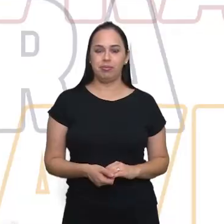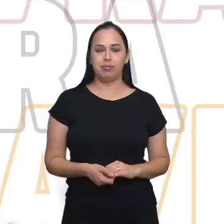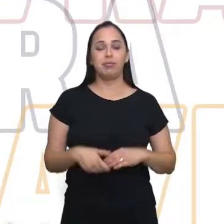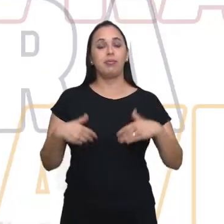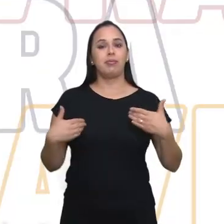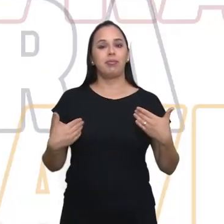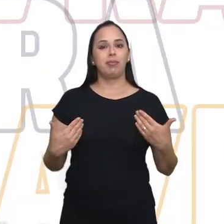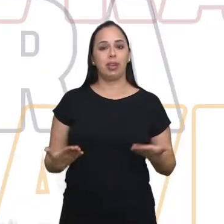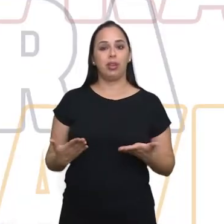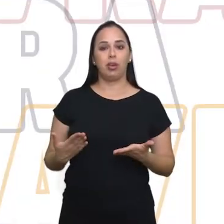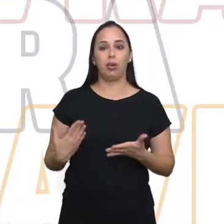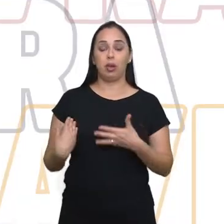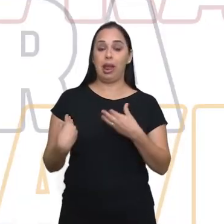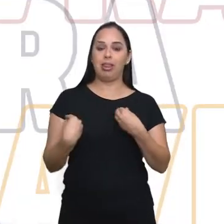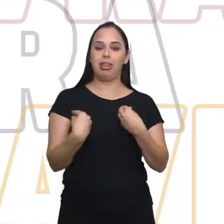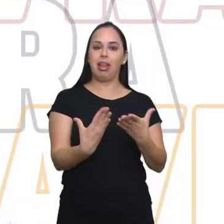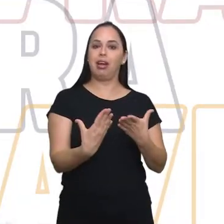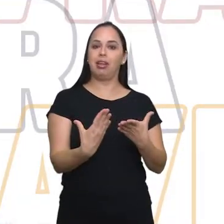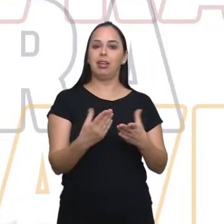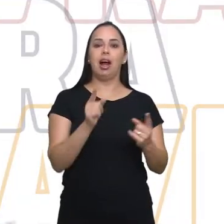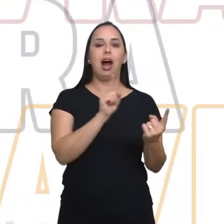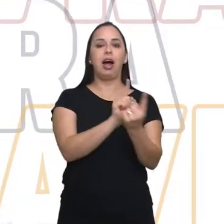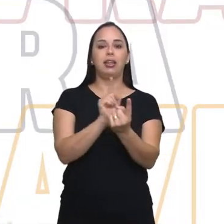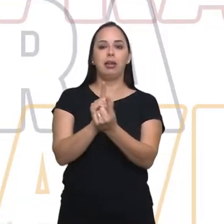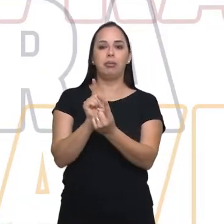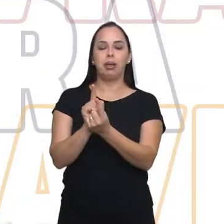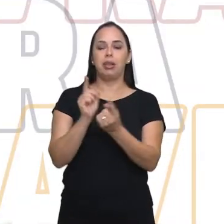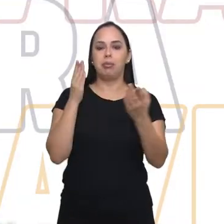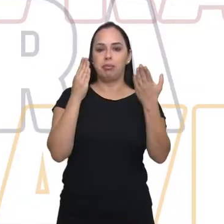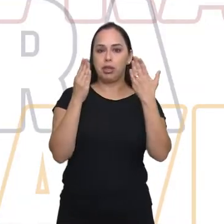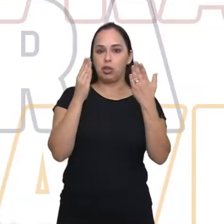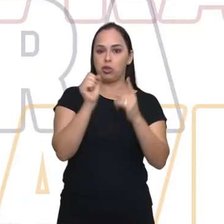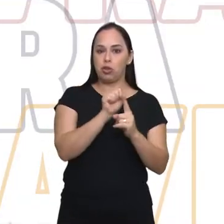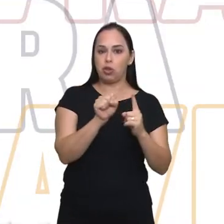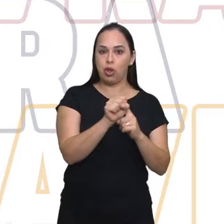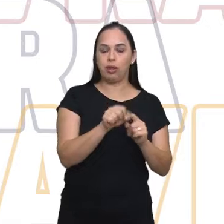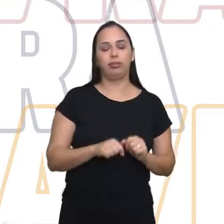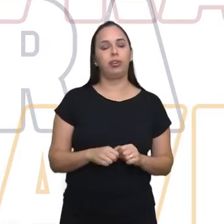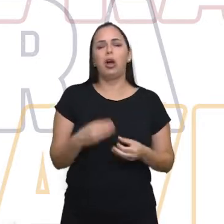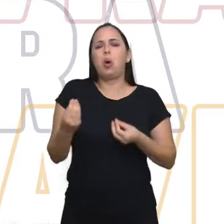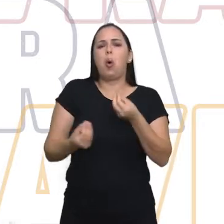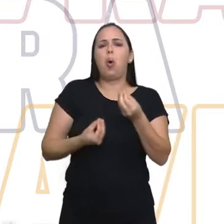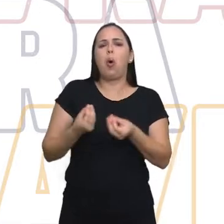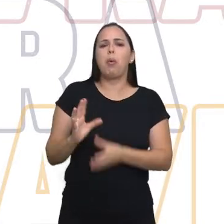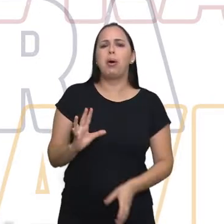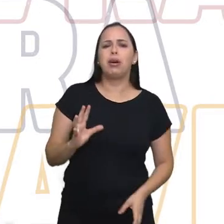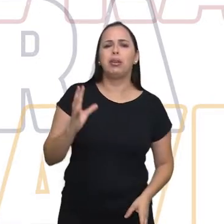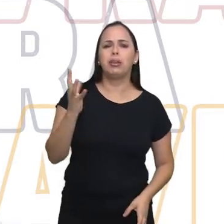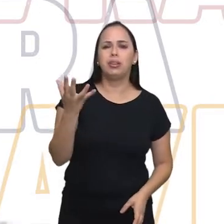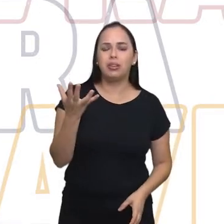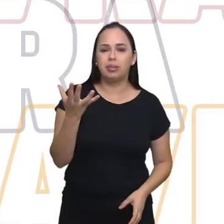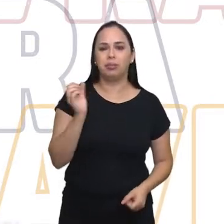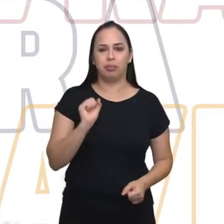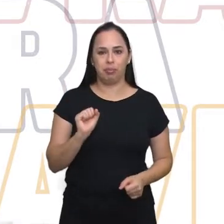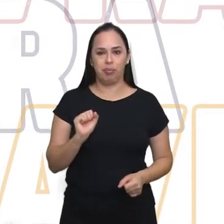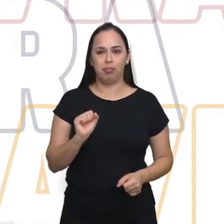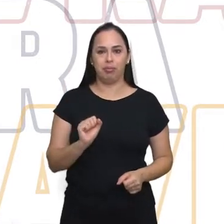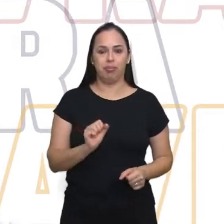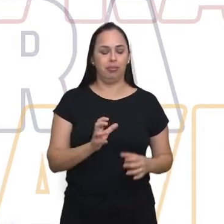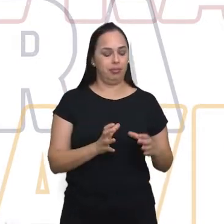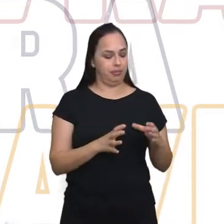Bom, o Gesto oferece atendimento psicossocial, como eu já falei. Então, como que isso ocorre? Nos grupos